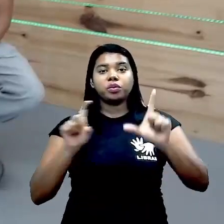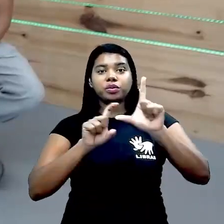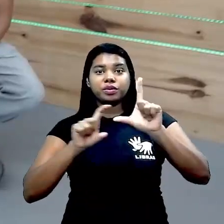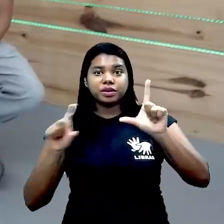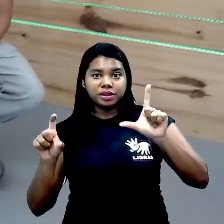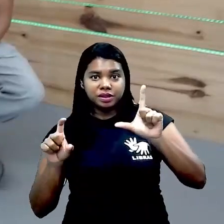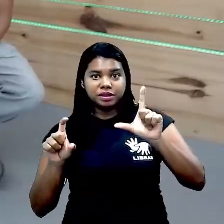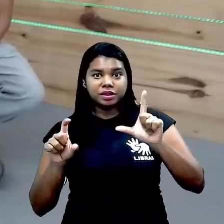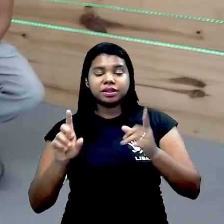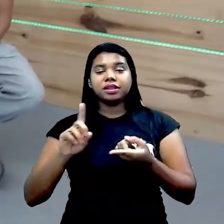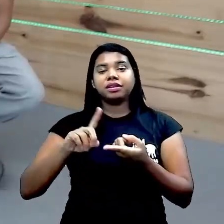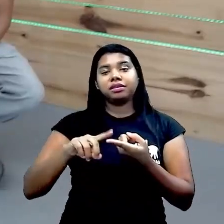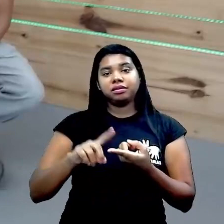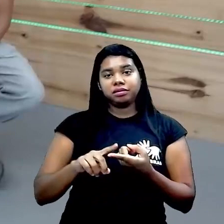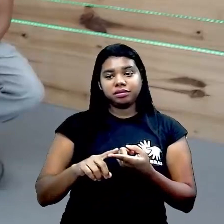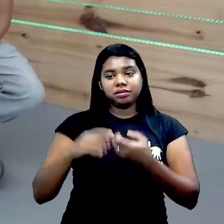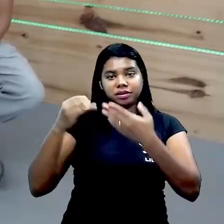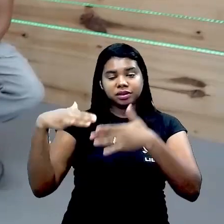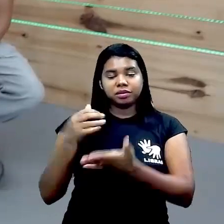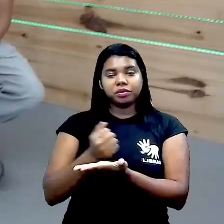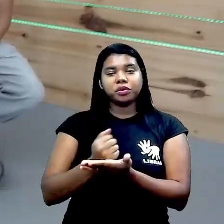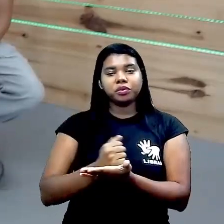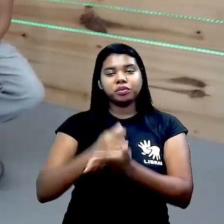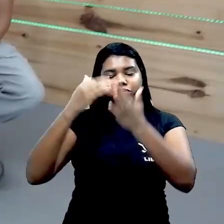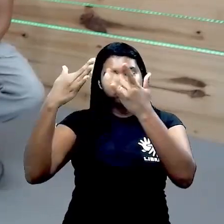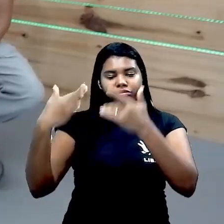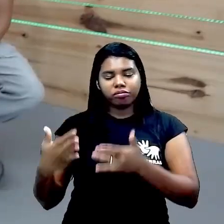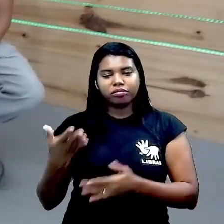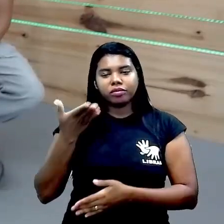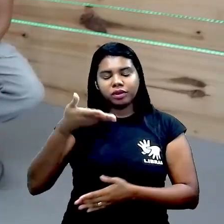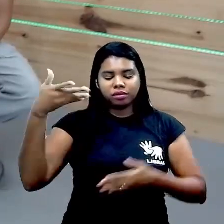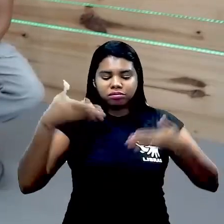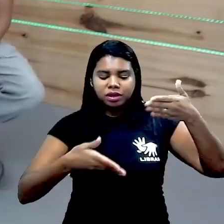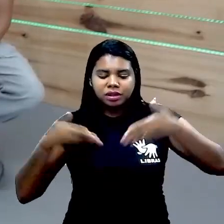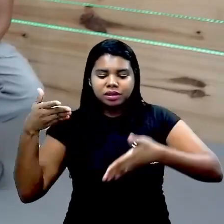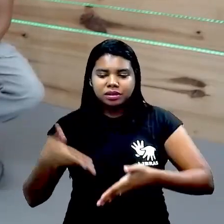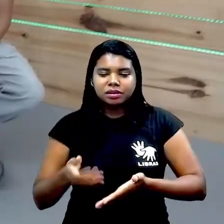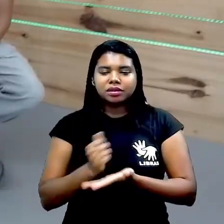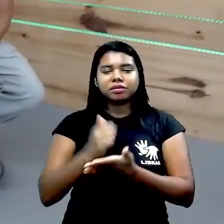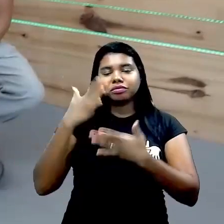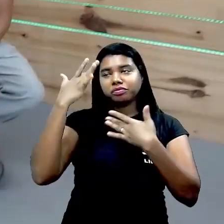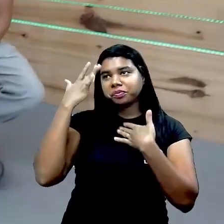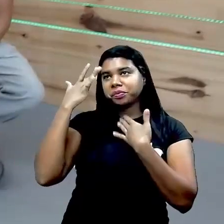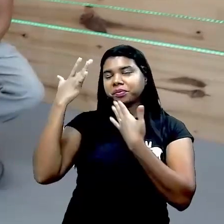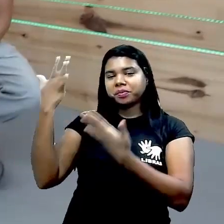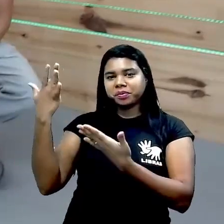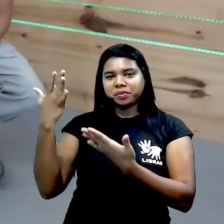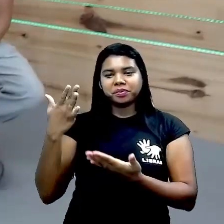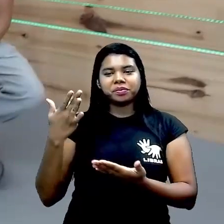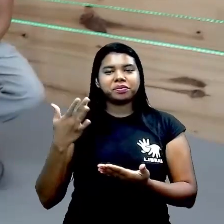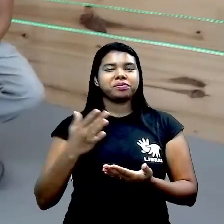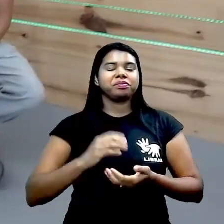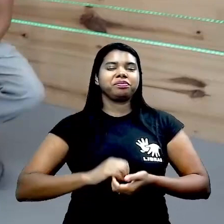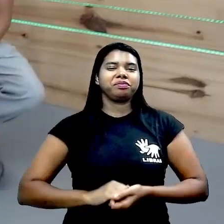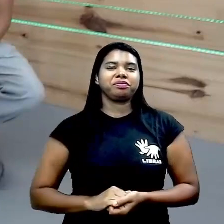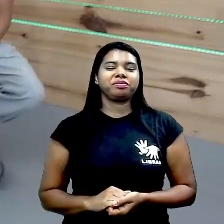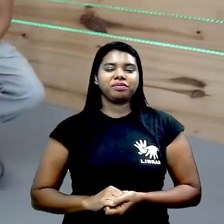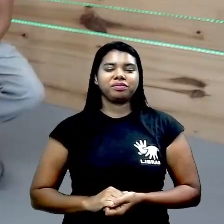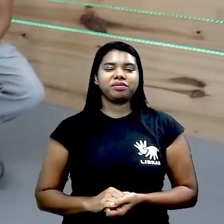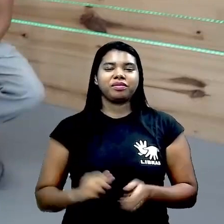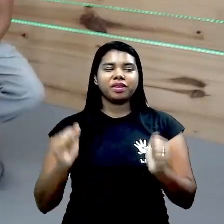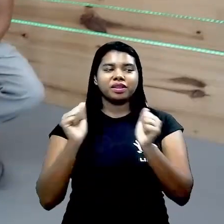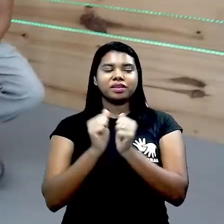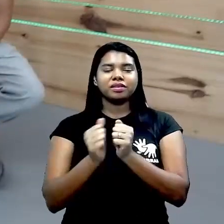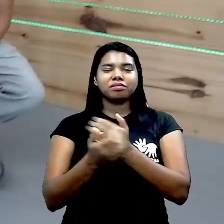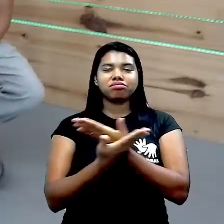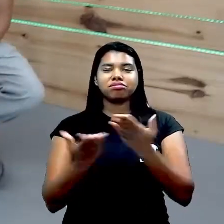do Forms e o link do joguinho, né, para vocês acessarem. E eu também sou grata aos meus amigos por a gente estar aqui